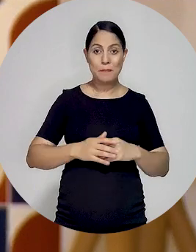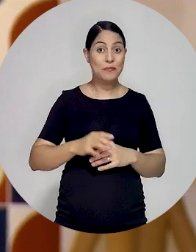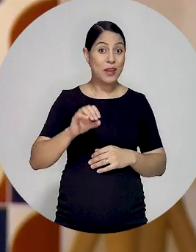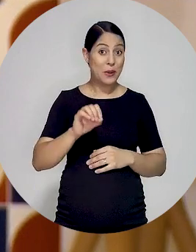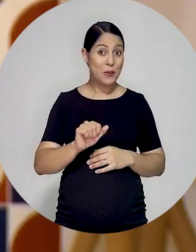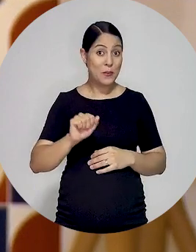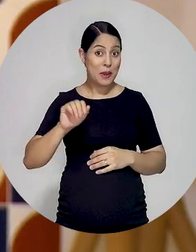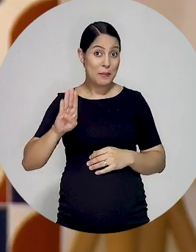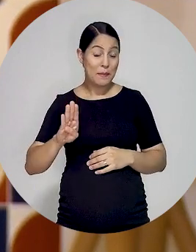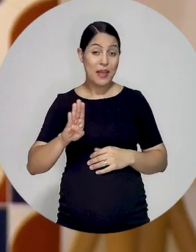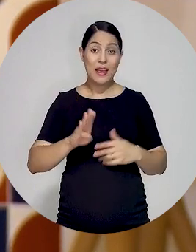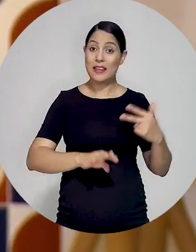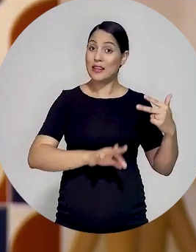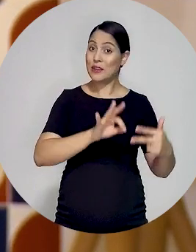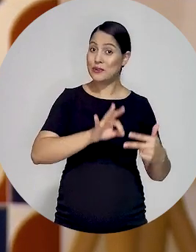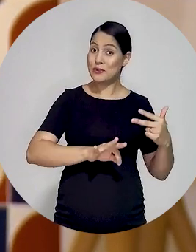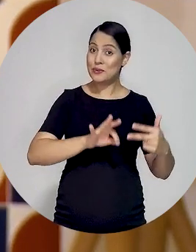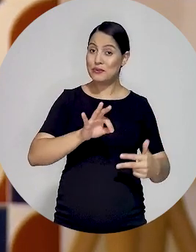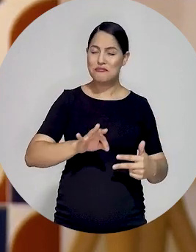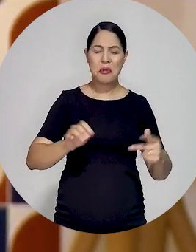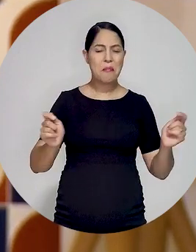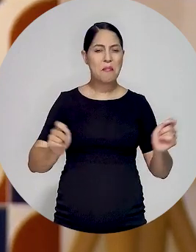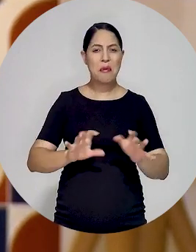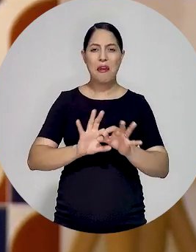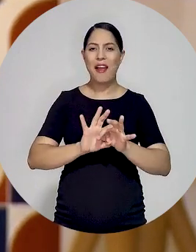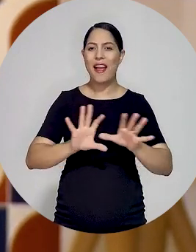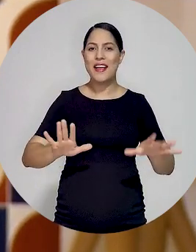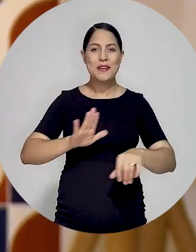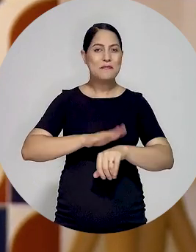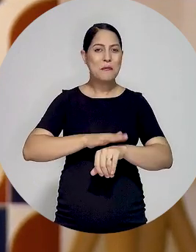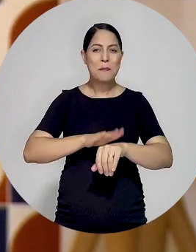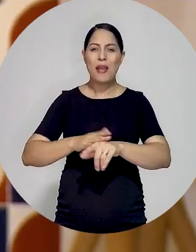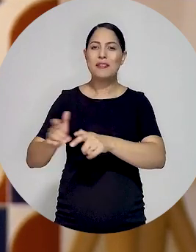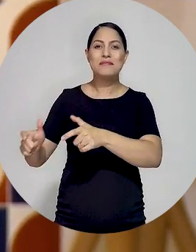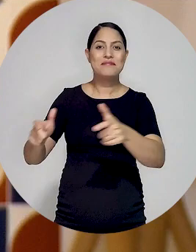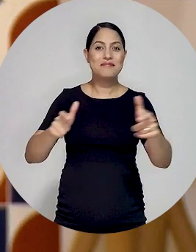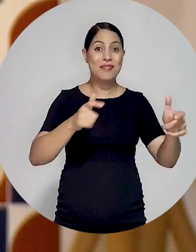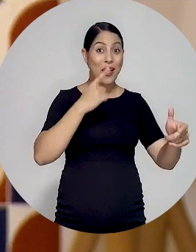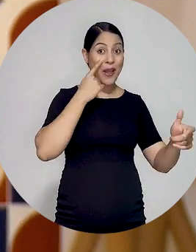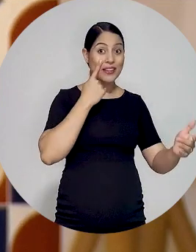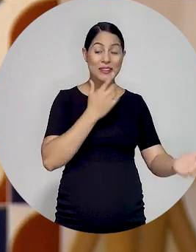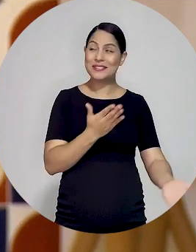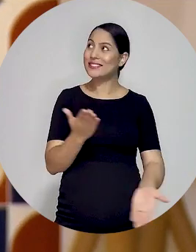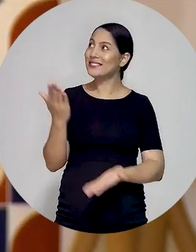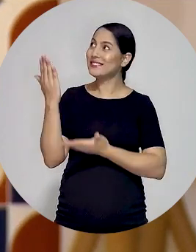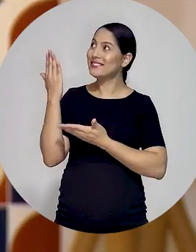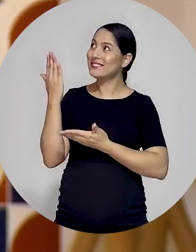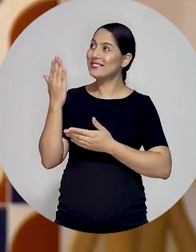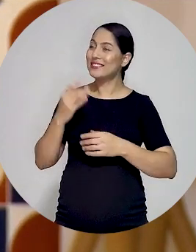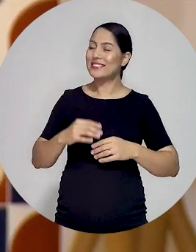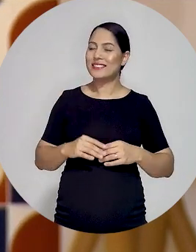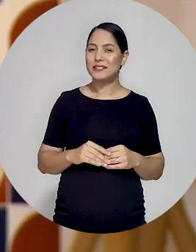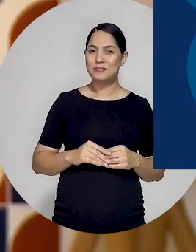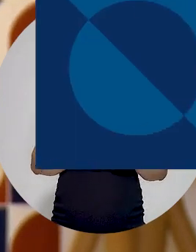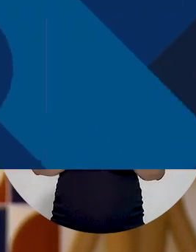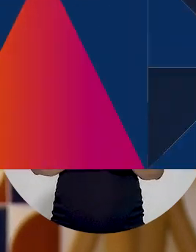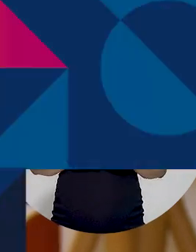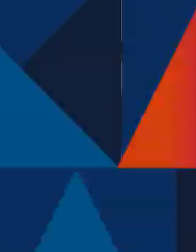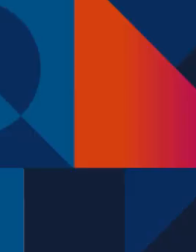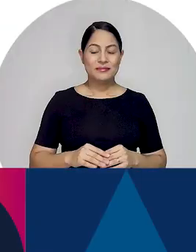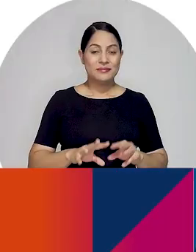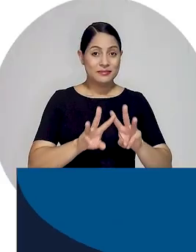da advocacia, decisões judiciais, transparência e credibilidade. Tudo isso a qualquer hora e em qualquer lugar. Olha